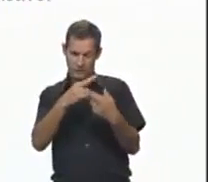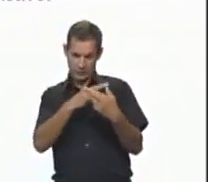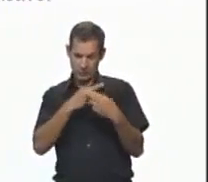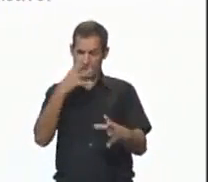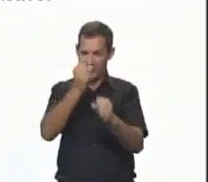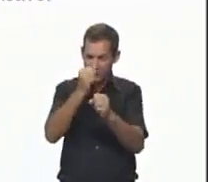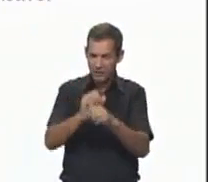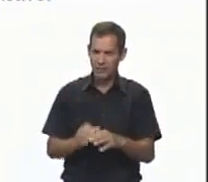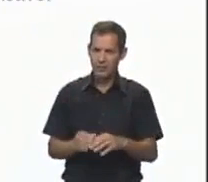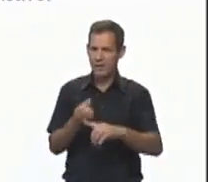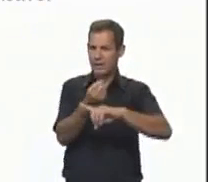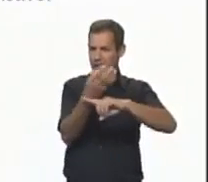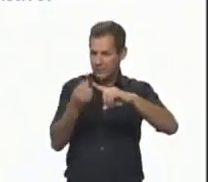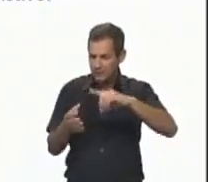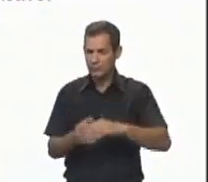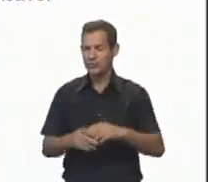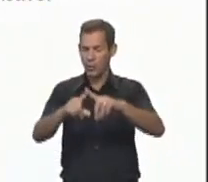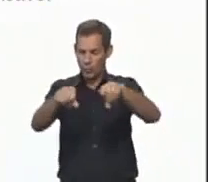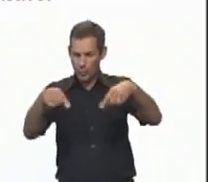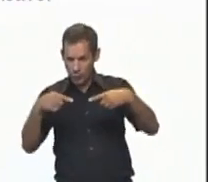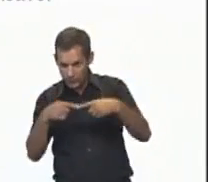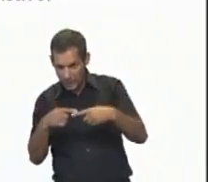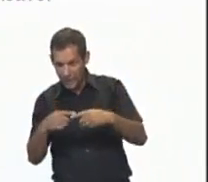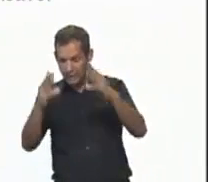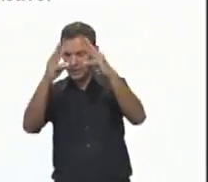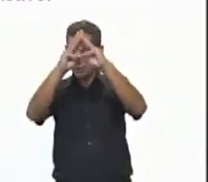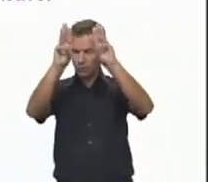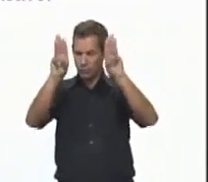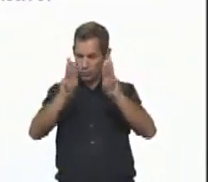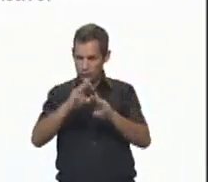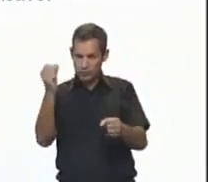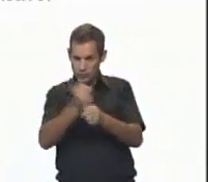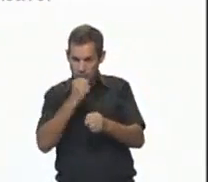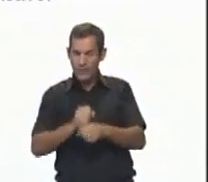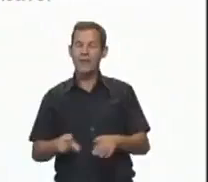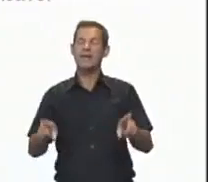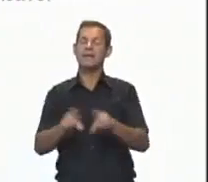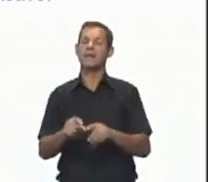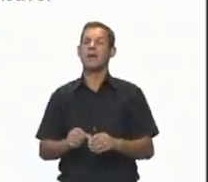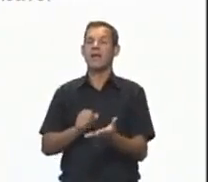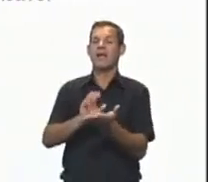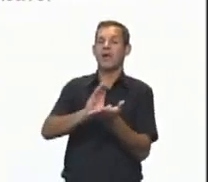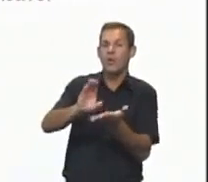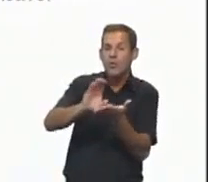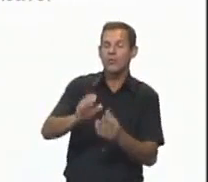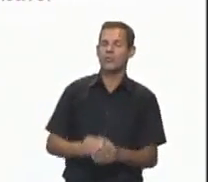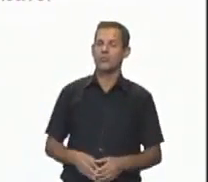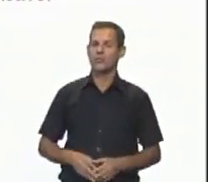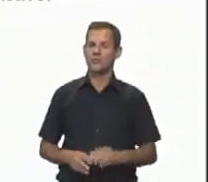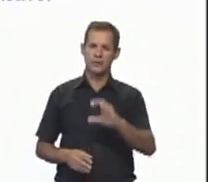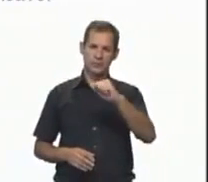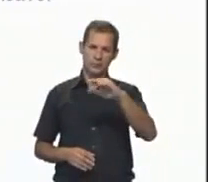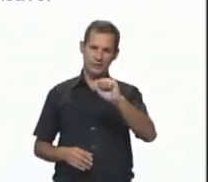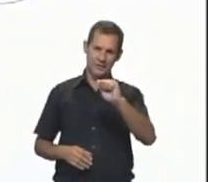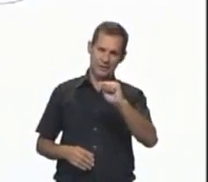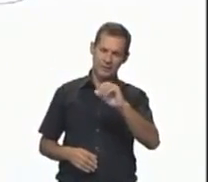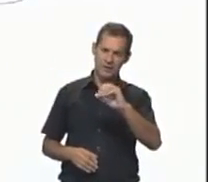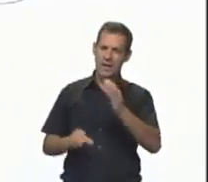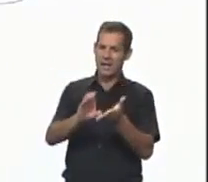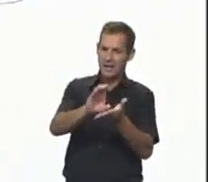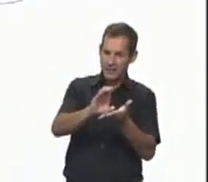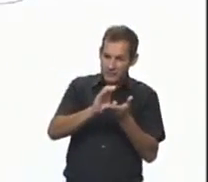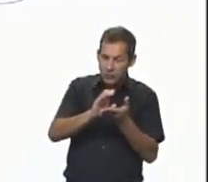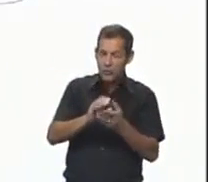pelos cálculos em função da área onde o museu será construído e a determinação do custo da casca de concreto do